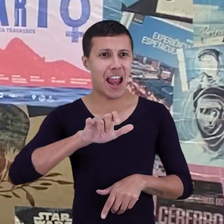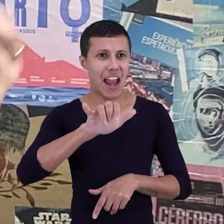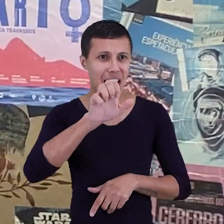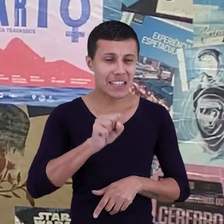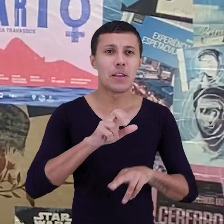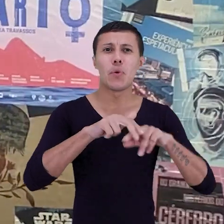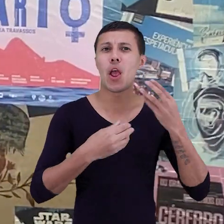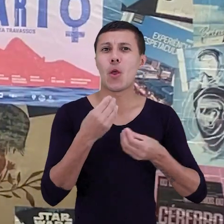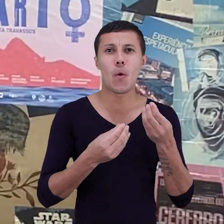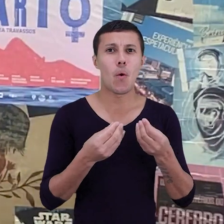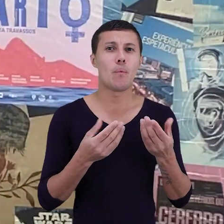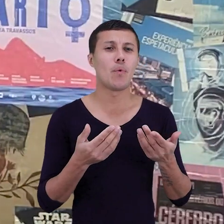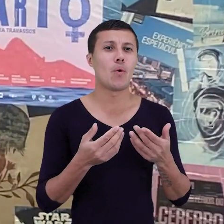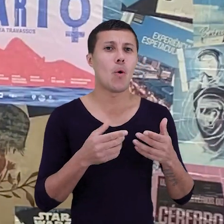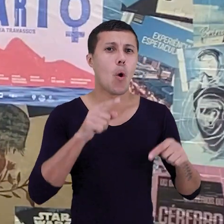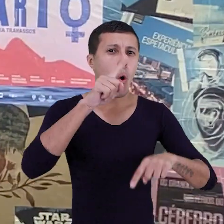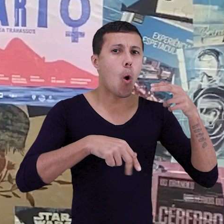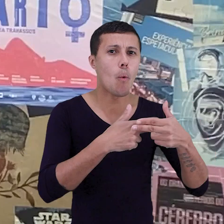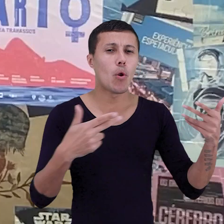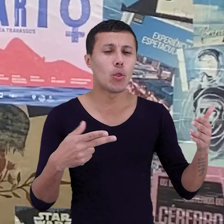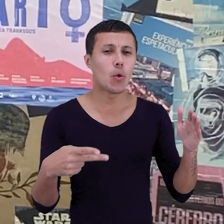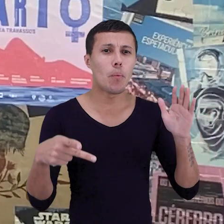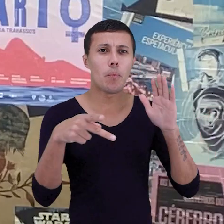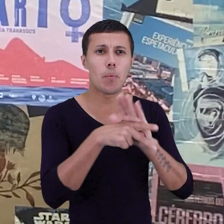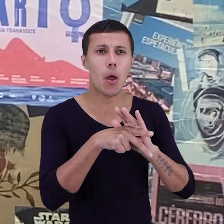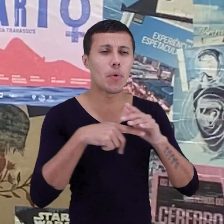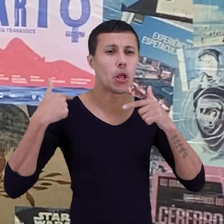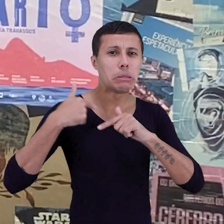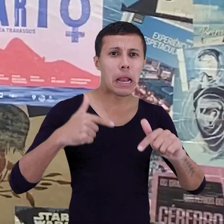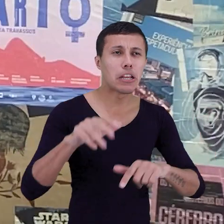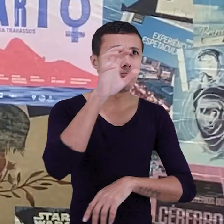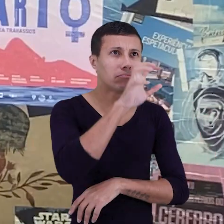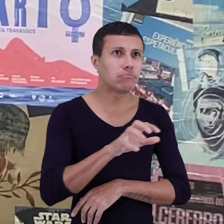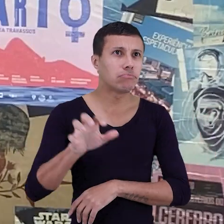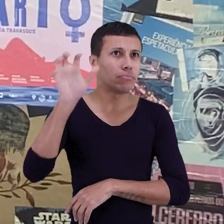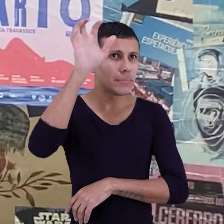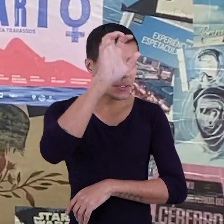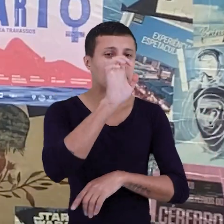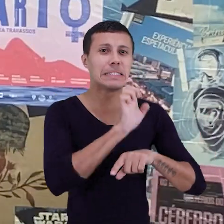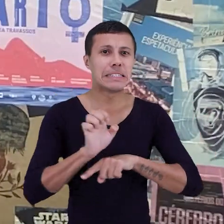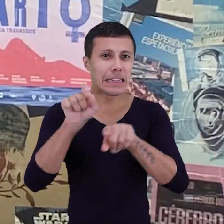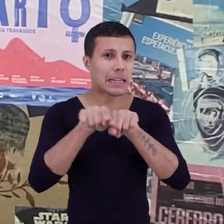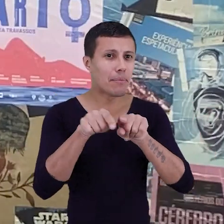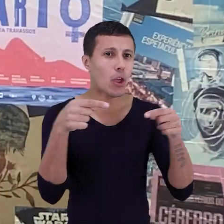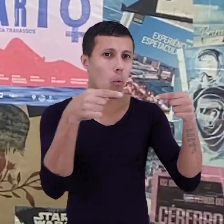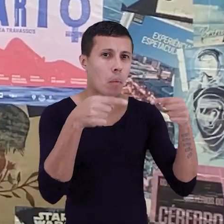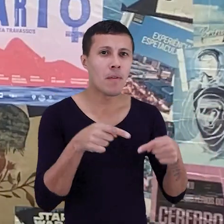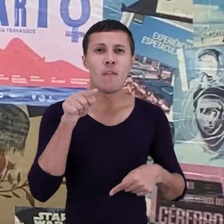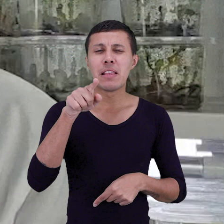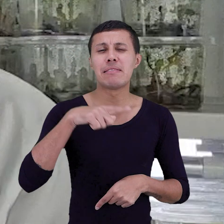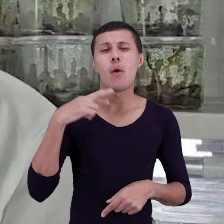são muito ligados a alguns produtos tradicionais de cada região, de cada estado. O que vocês têm